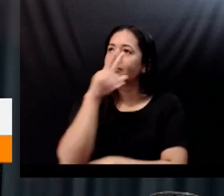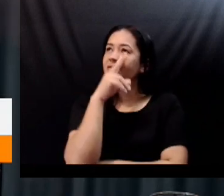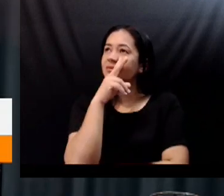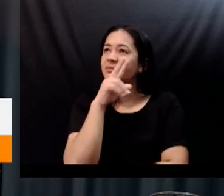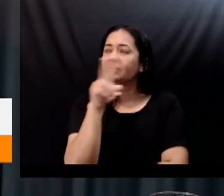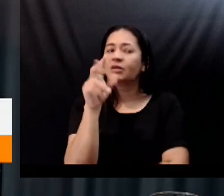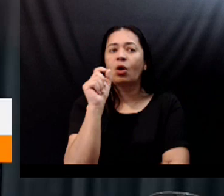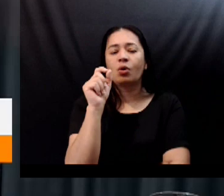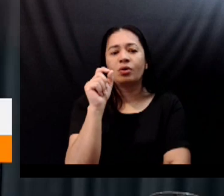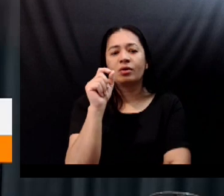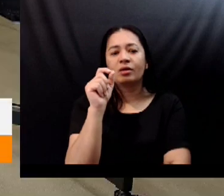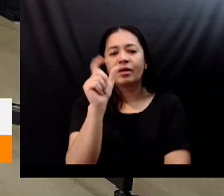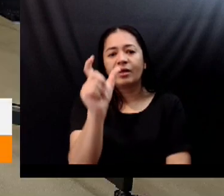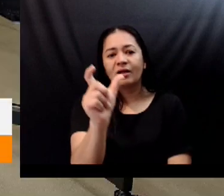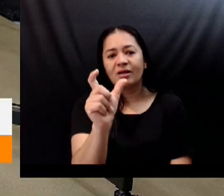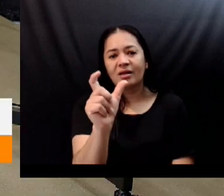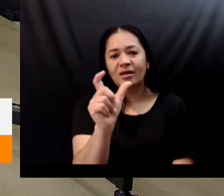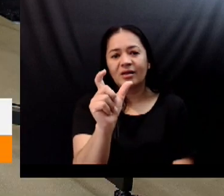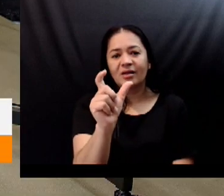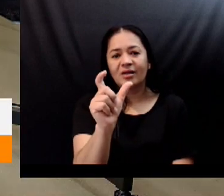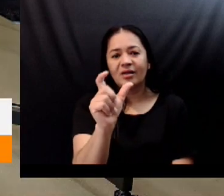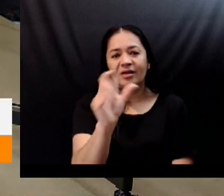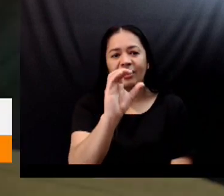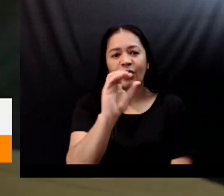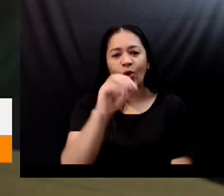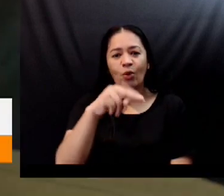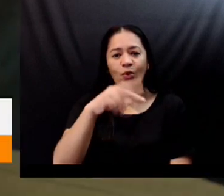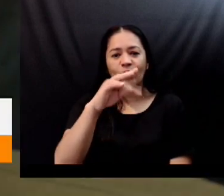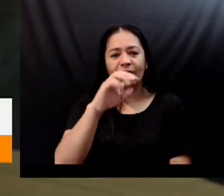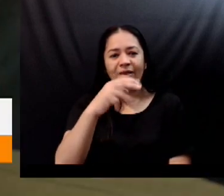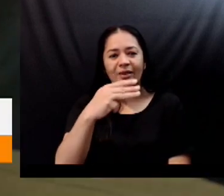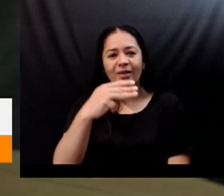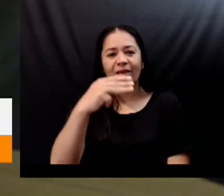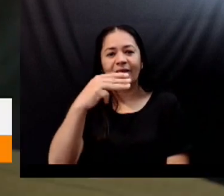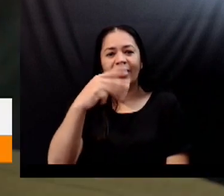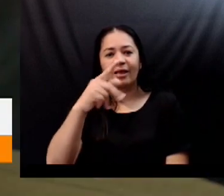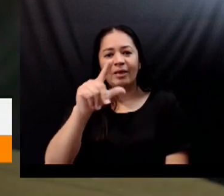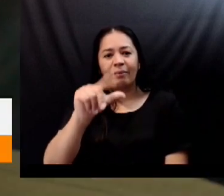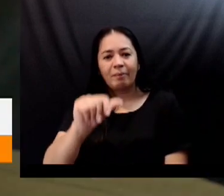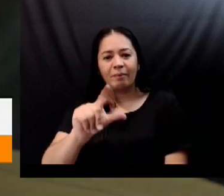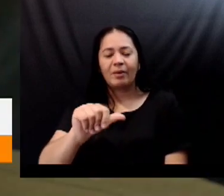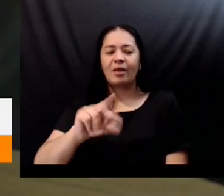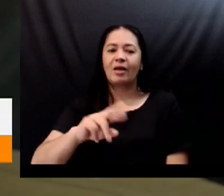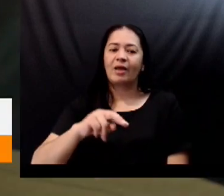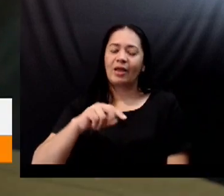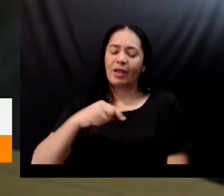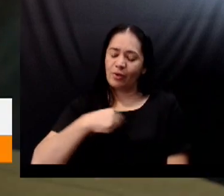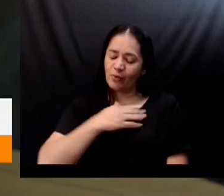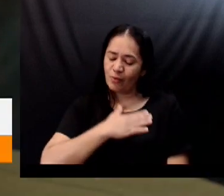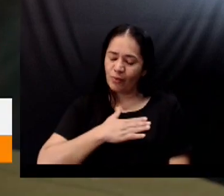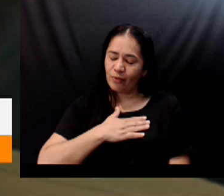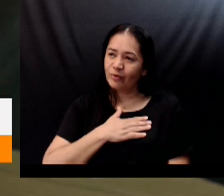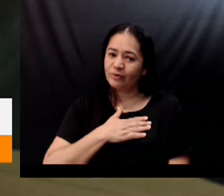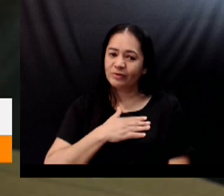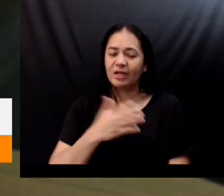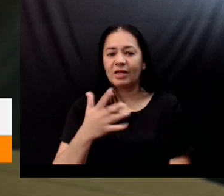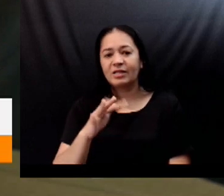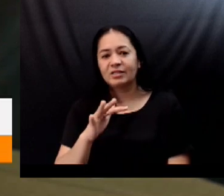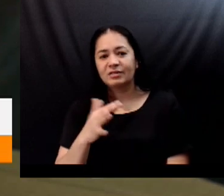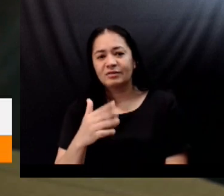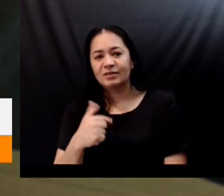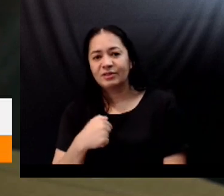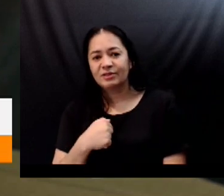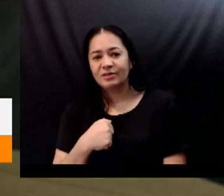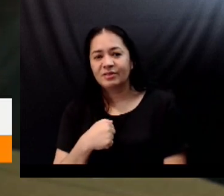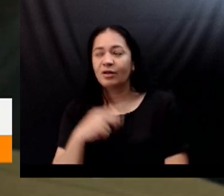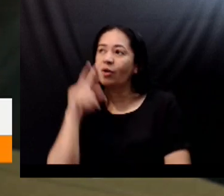palavra. Explica pra gente, então, o pessoal que está em casa, que não contempla. Eu gosto de contemplar, de vez em quando dou uma olhada